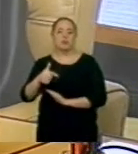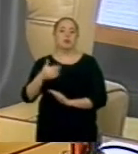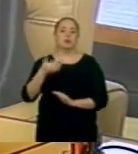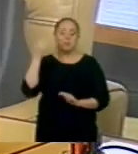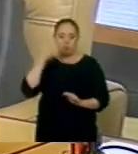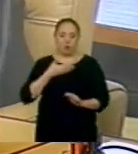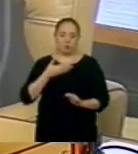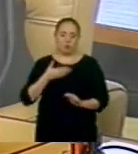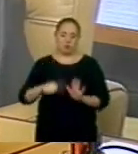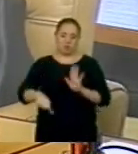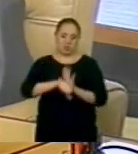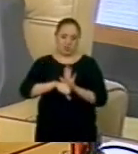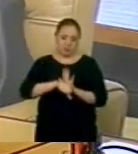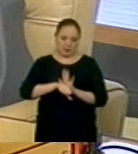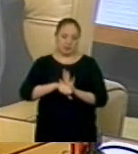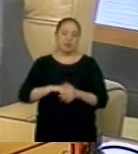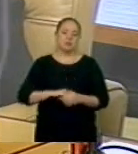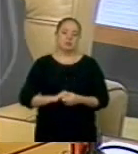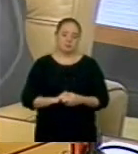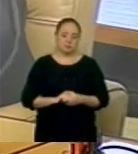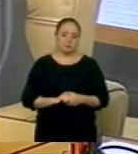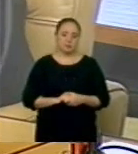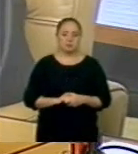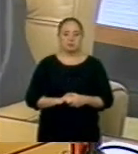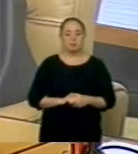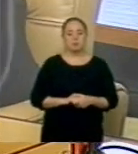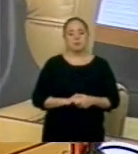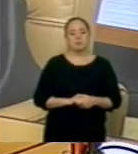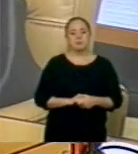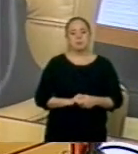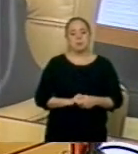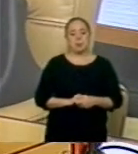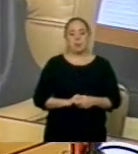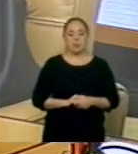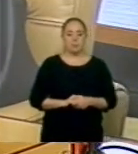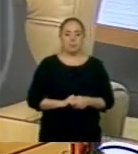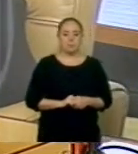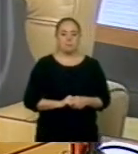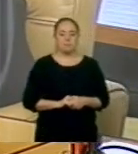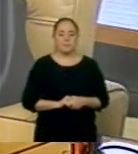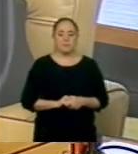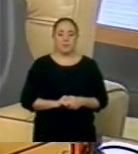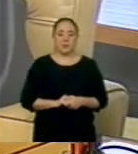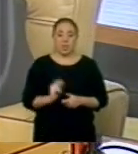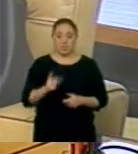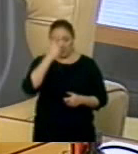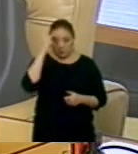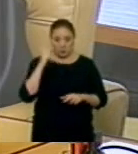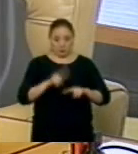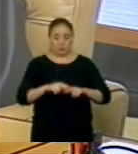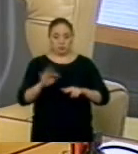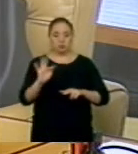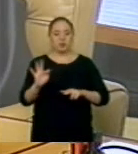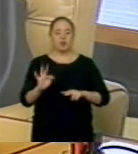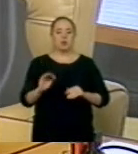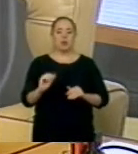e indício suficiente de autoria. Logo, sempre que alguém for preso em flagrante, a autoridade deverá,